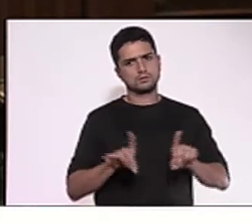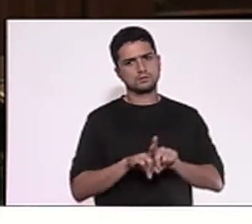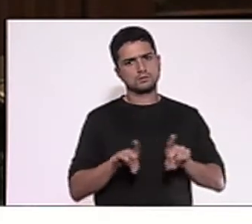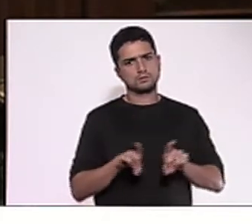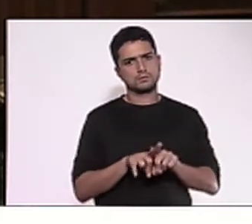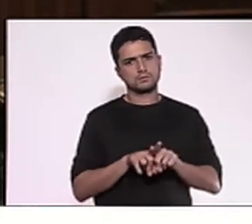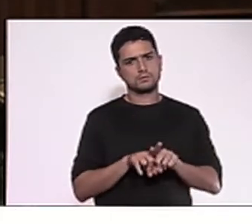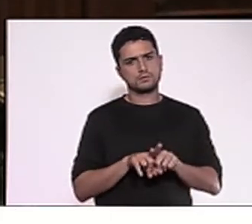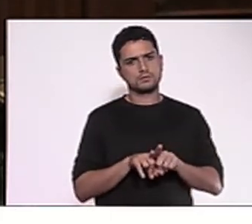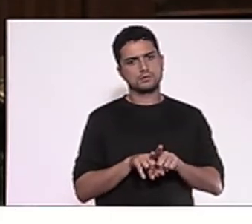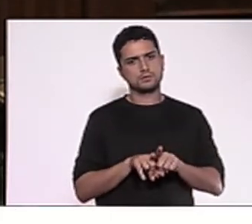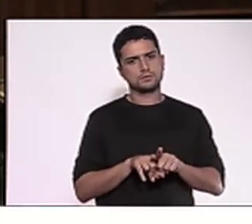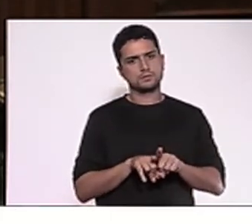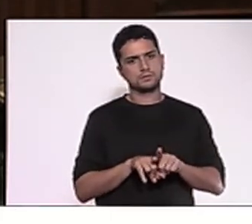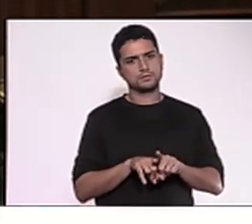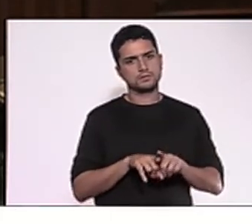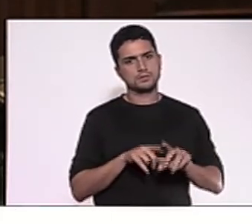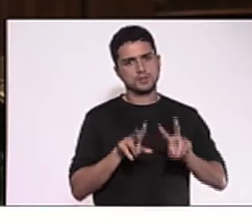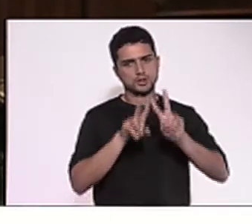em relação à lei